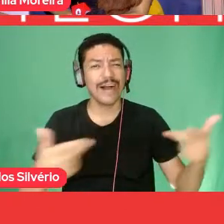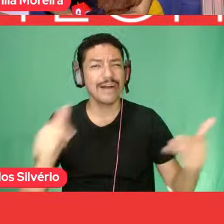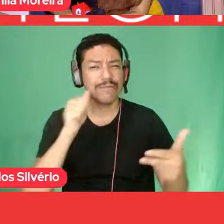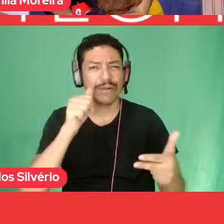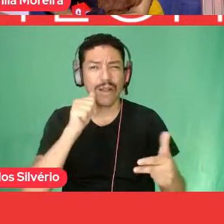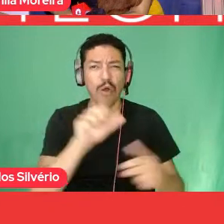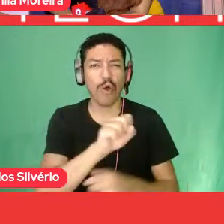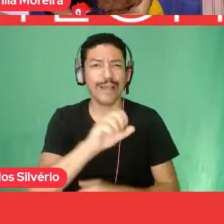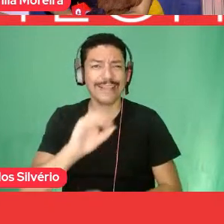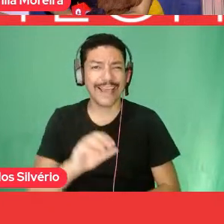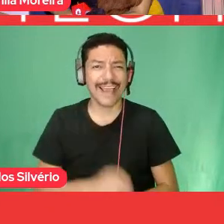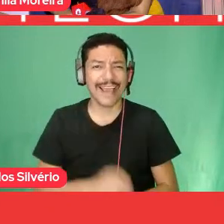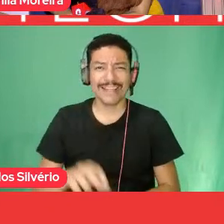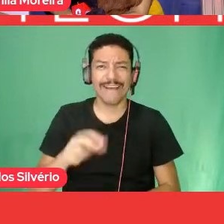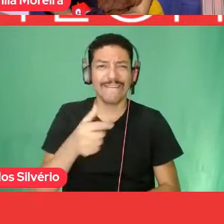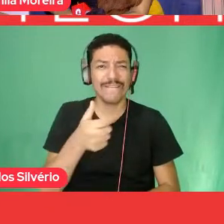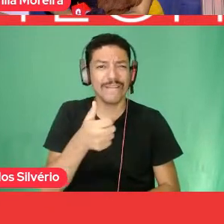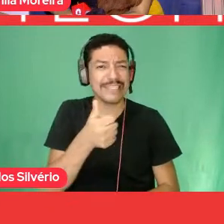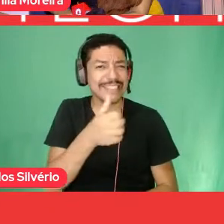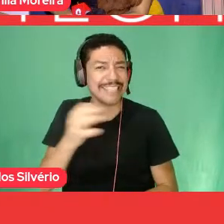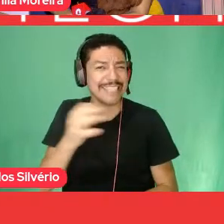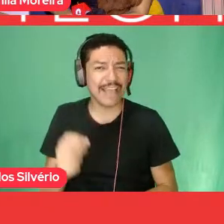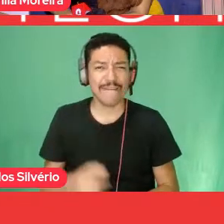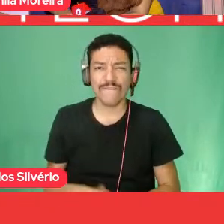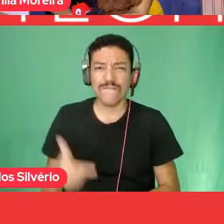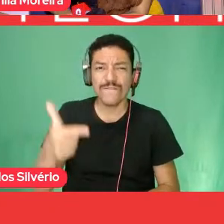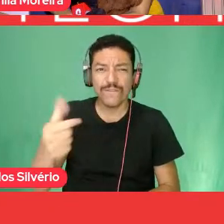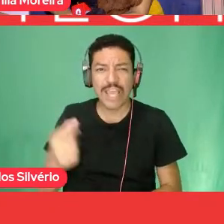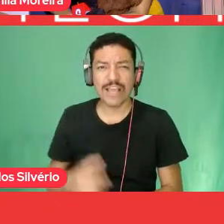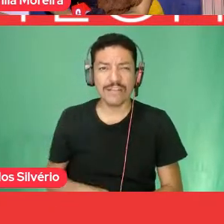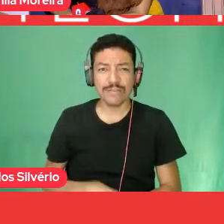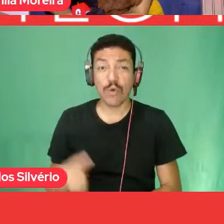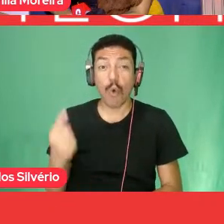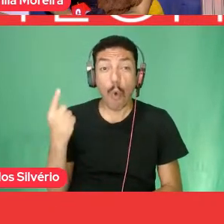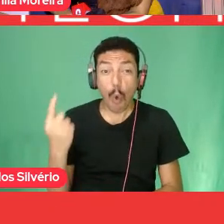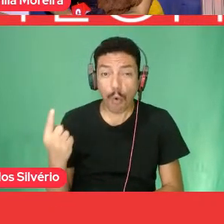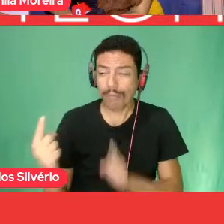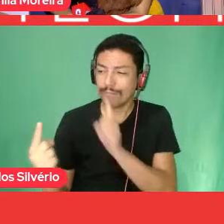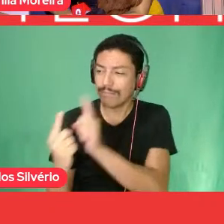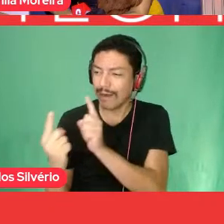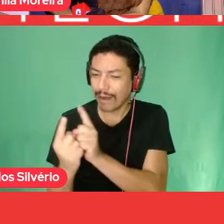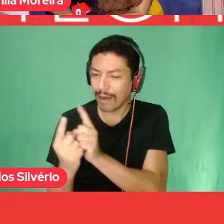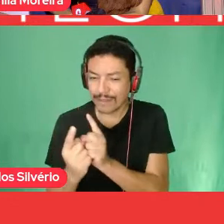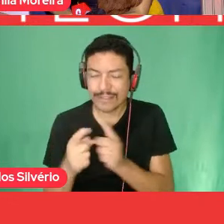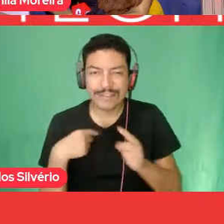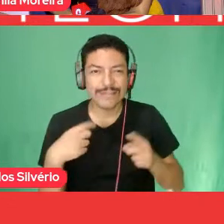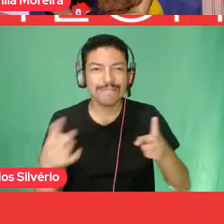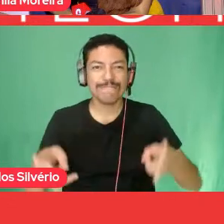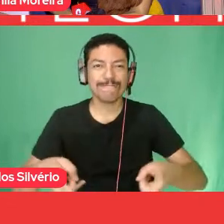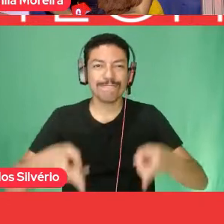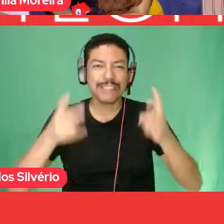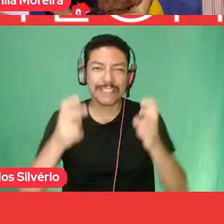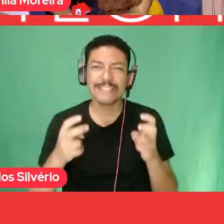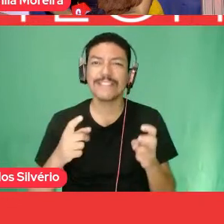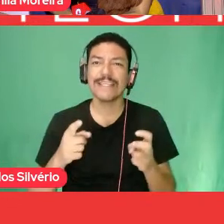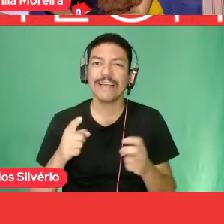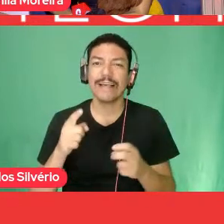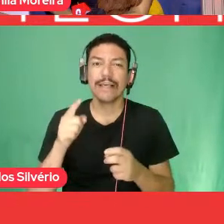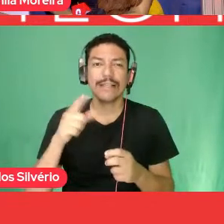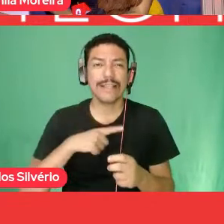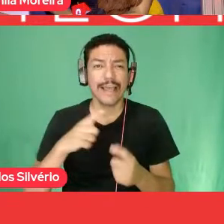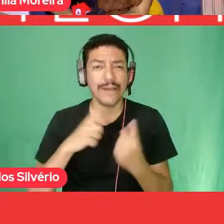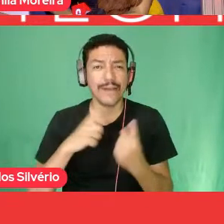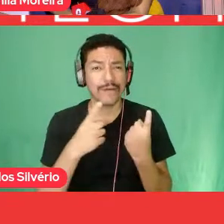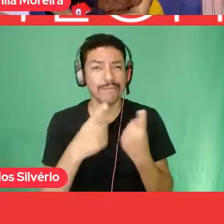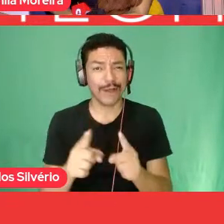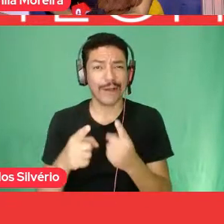com 100 mulheres, com 20 mulheres, com uma mulher. Né. E eu percebi o quão repetidamente essas microagressões